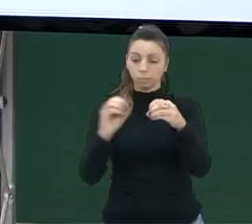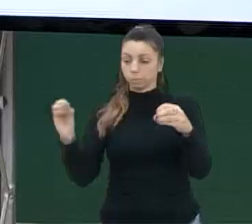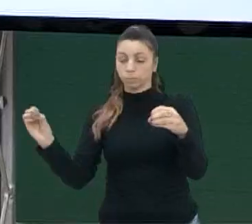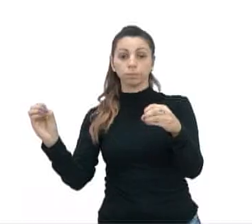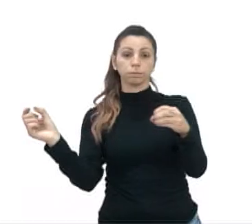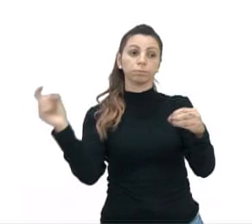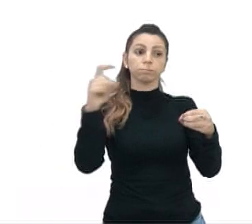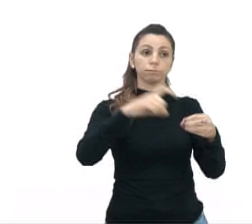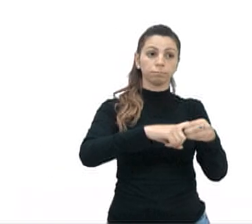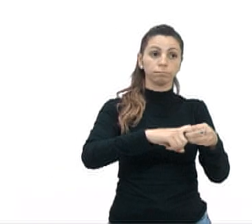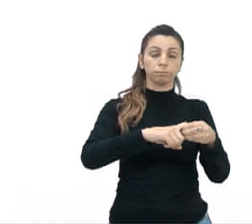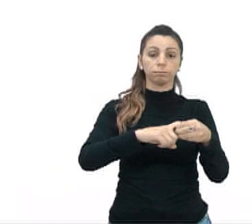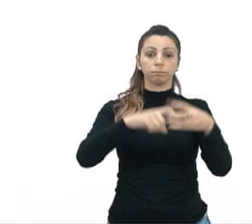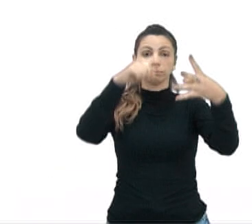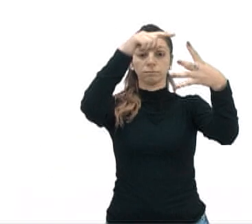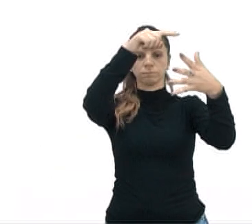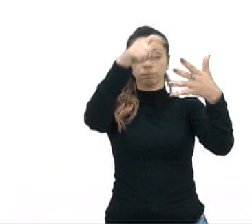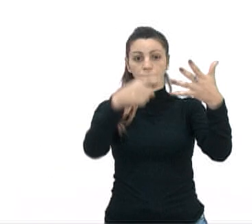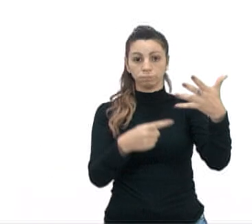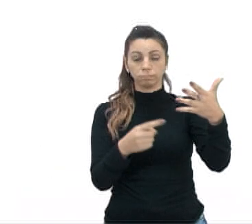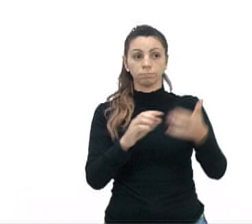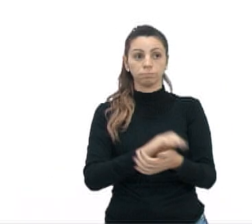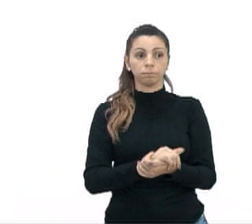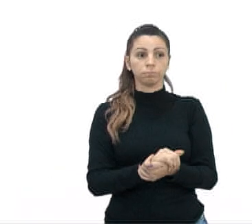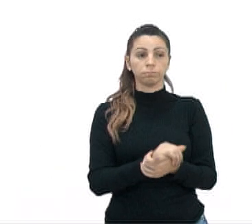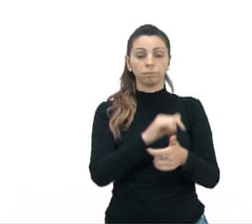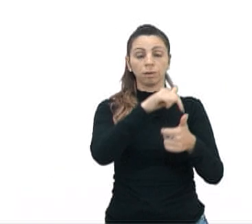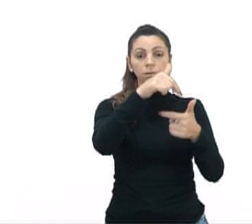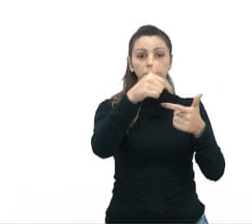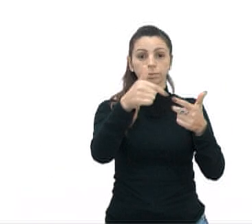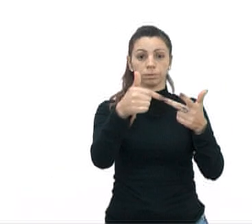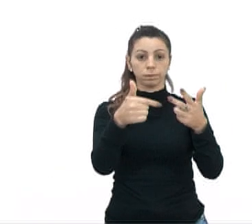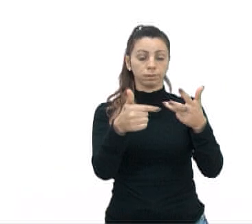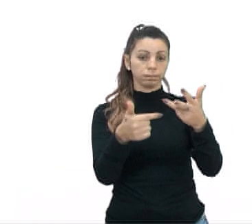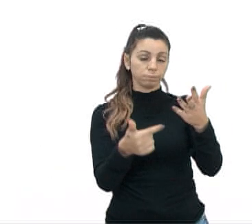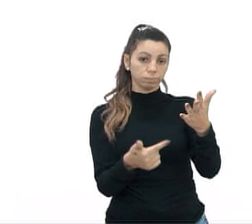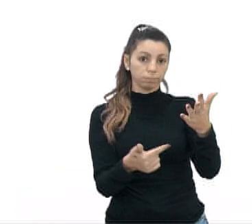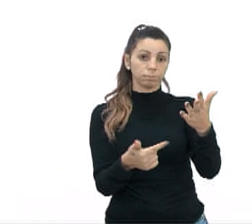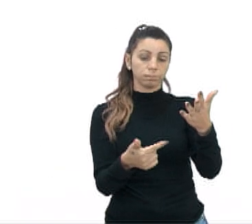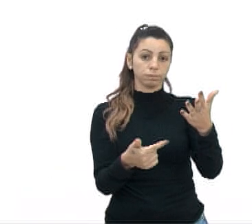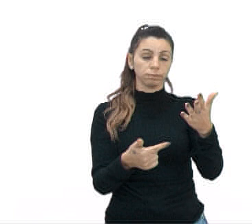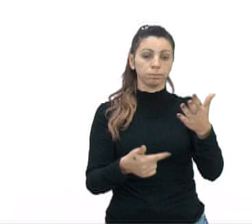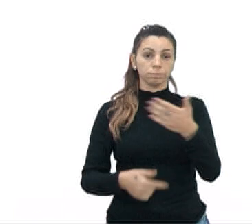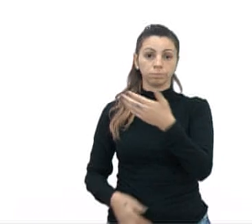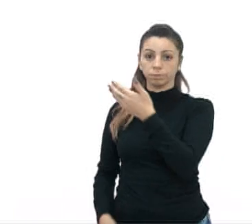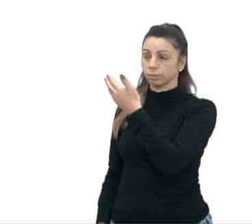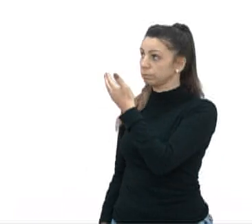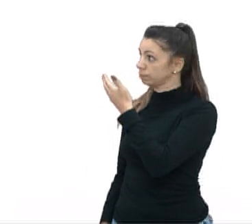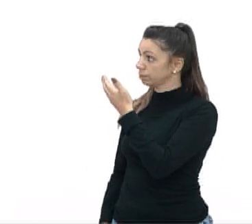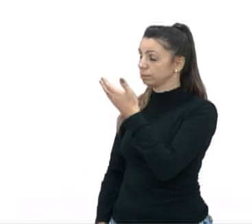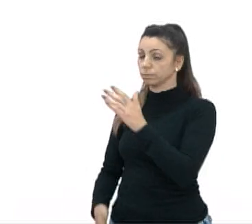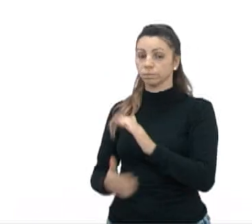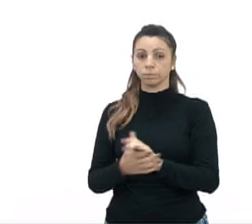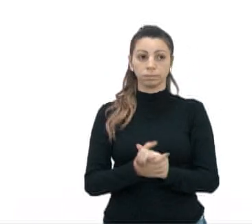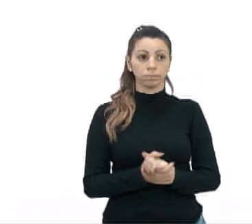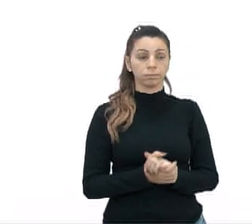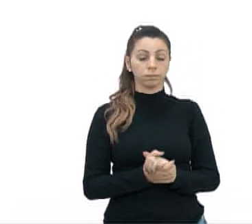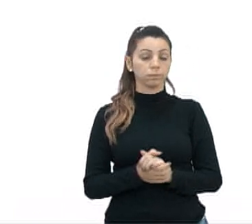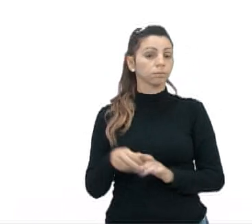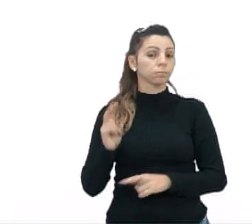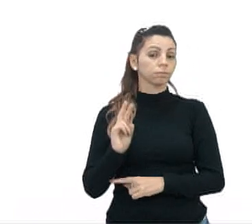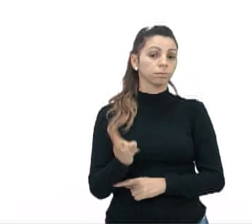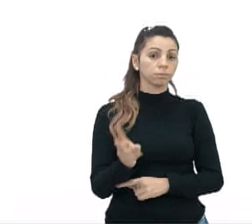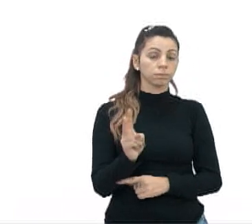elas podem ser desses 5 tipos aqui: aditivas, alternativas, adversativas, explicativas e conclusivas. Eu sempre